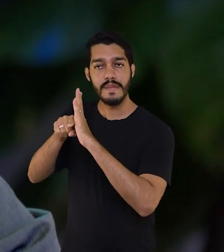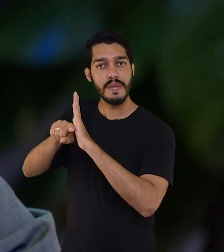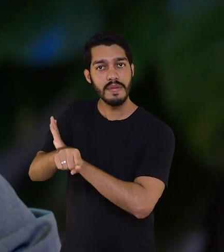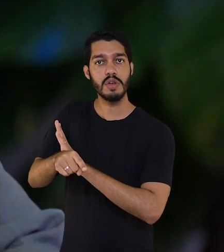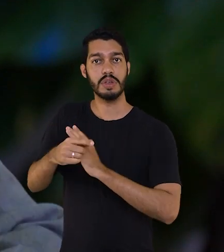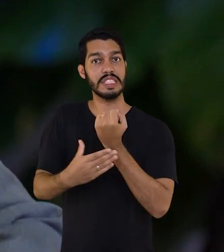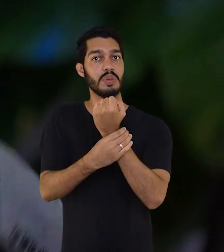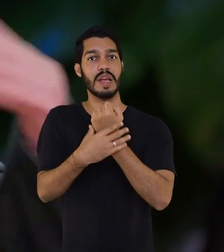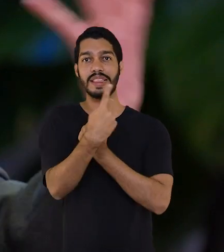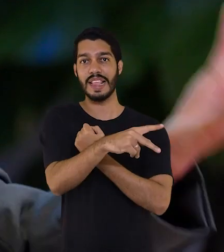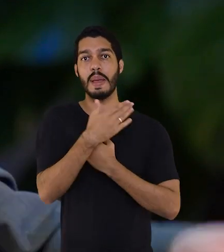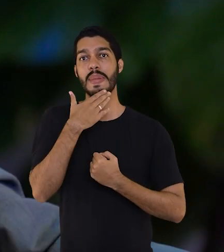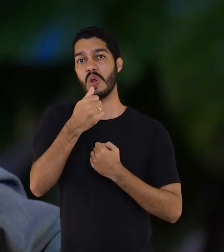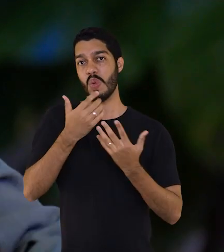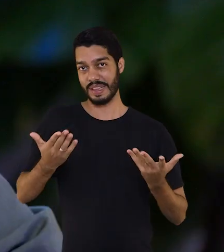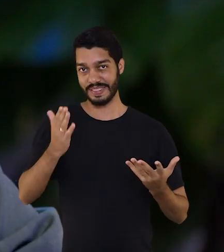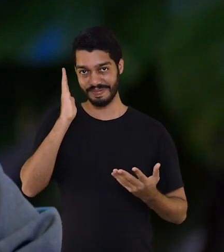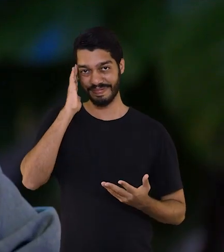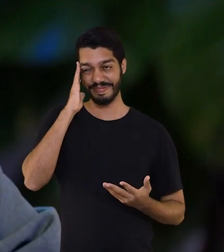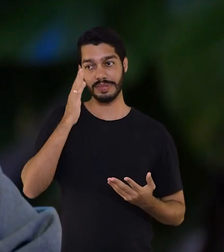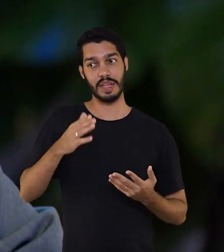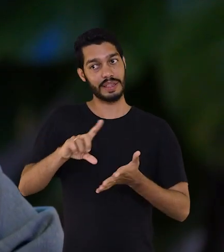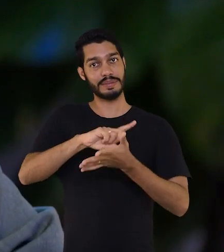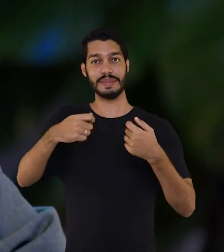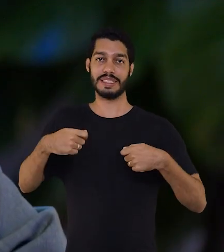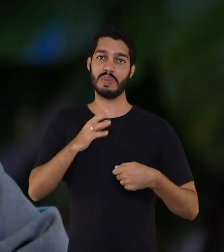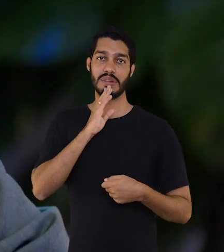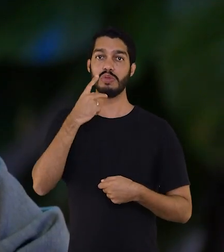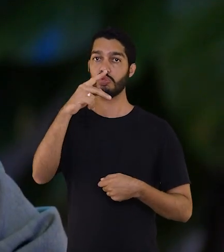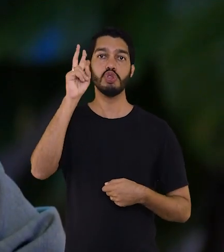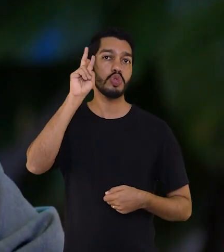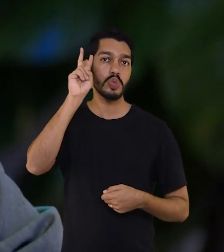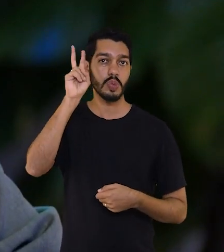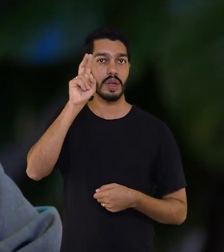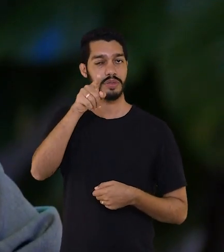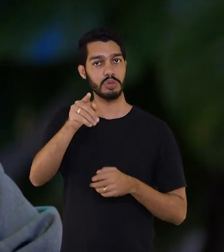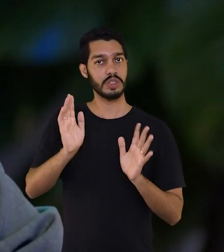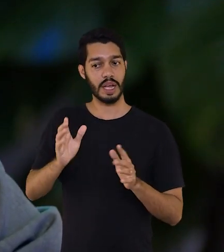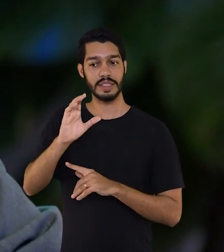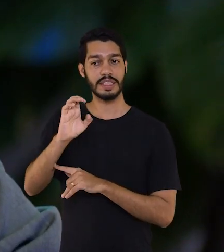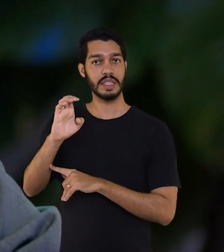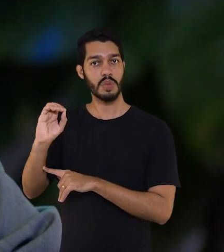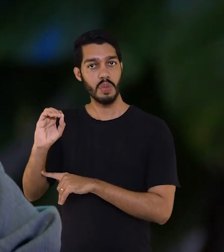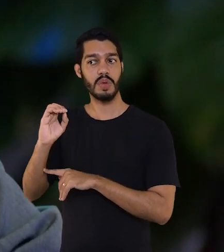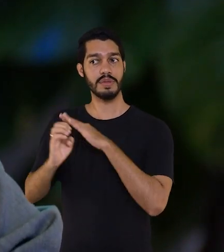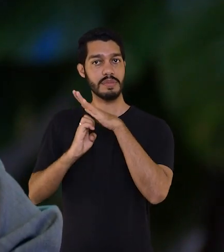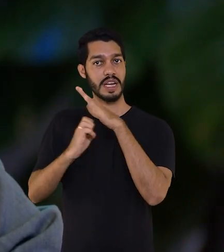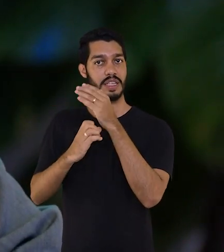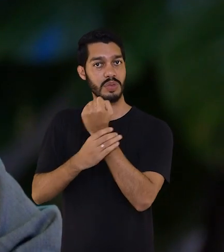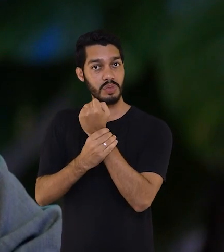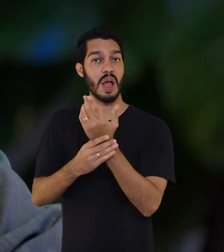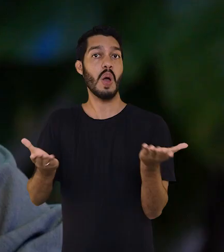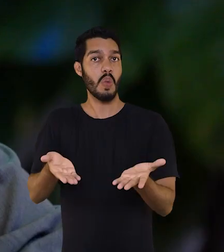para que essa segurança passe para o empreendedor? Acho que muito da sua história vem com base nisso. Assim, você foi CEO de uma empresa de